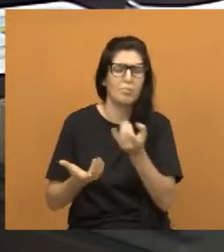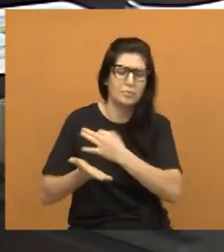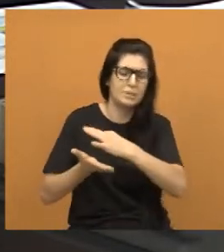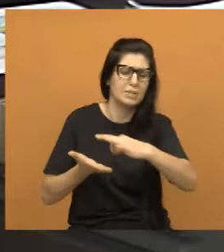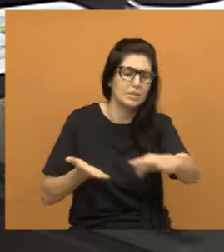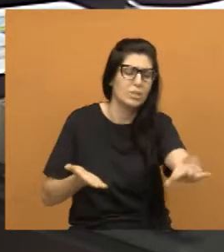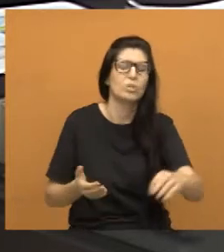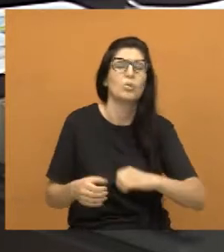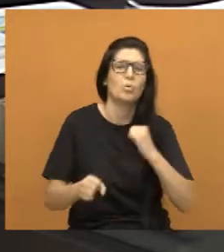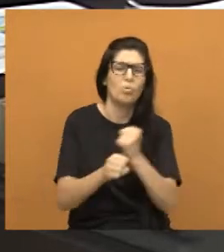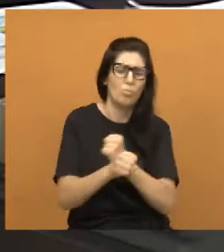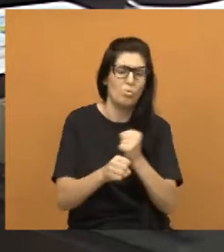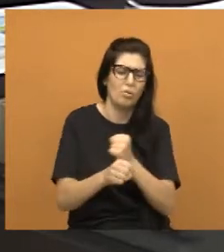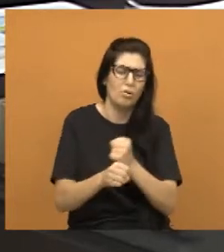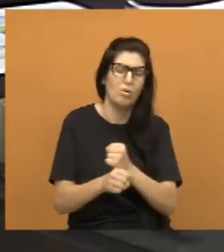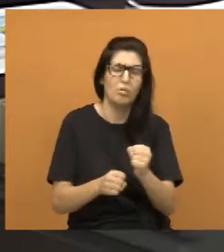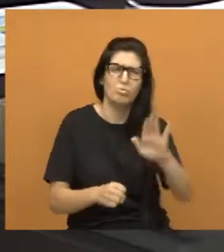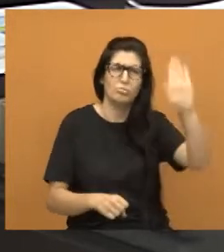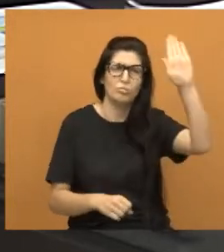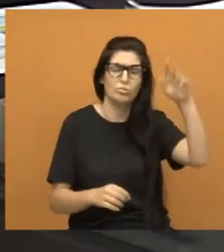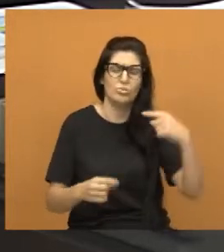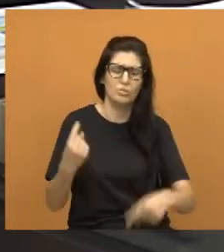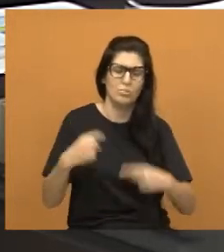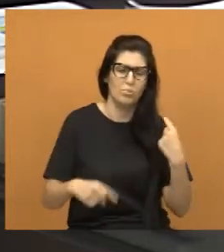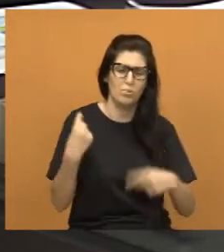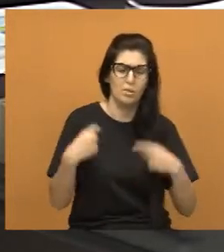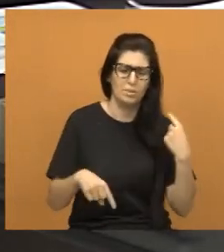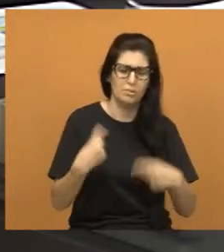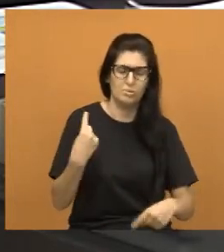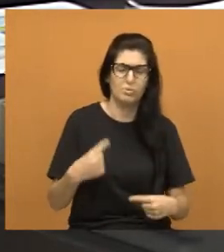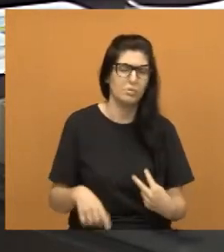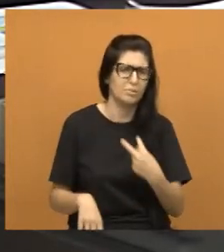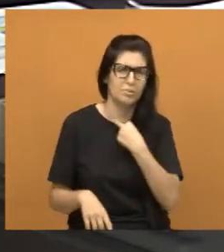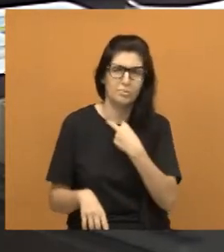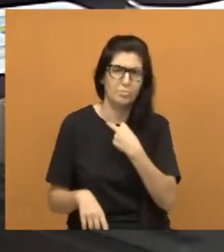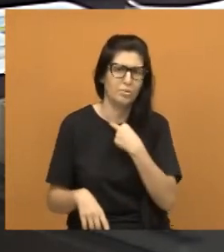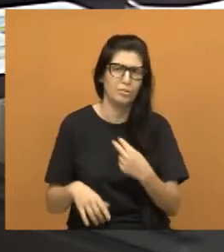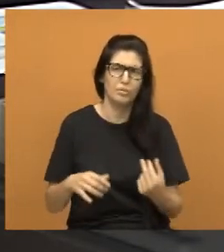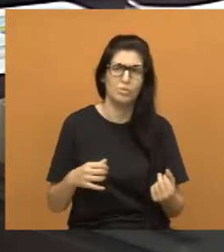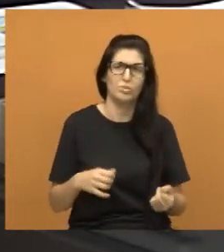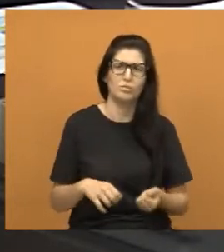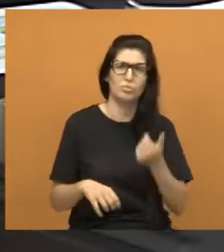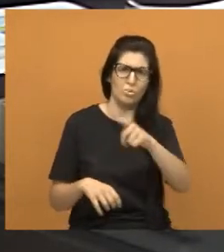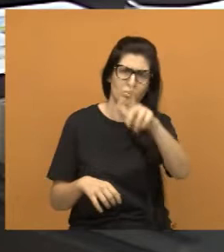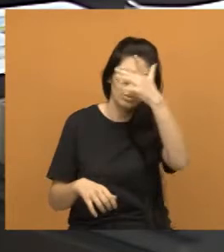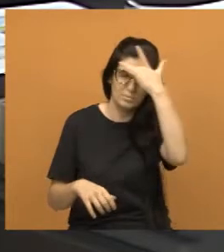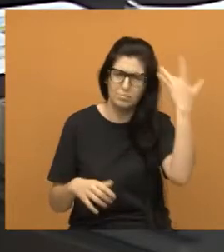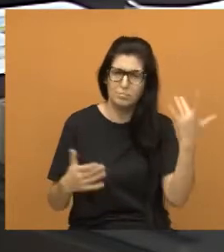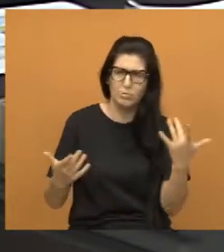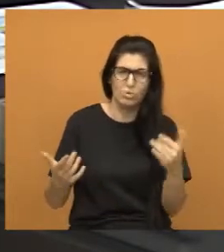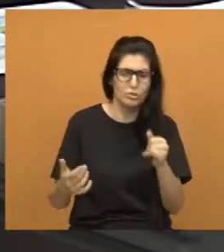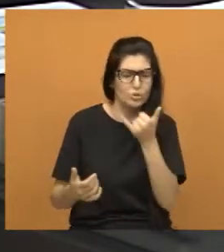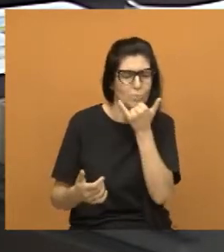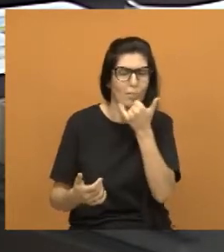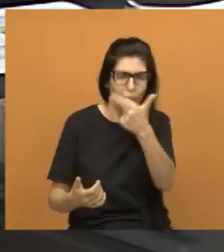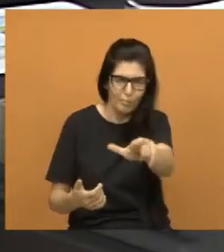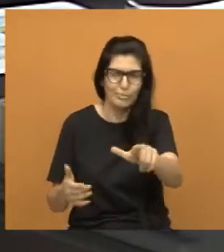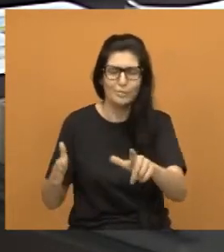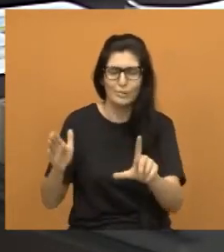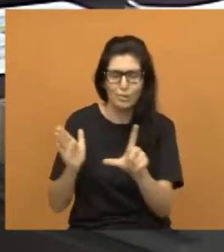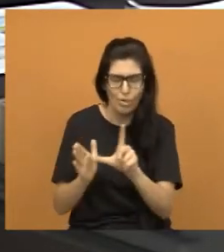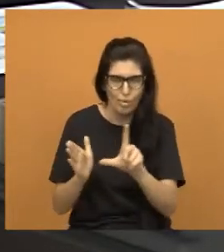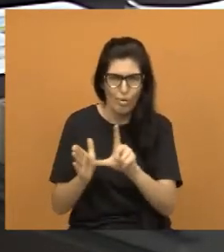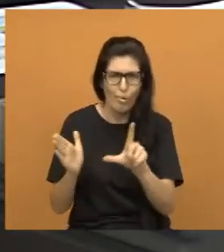em ano de eleição, né, não poderia ter um patrocínio de comércio, de empresa, enfim,